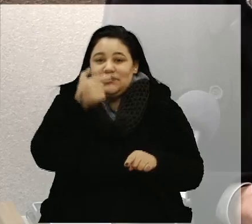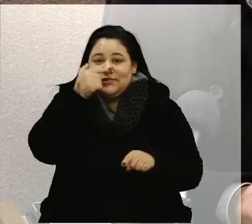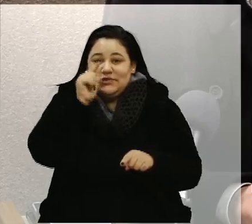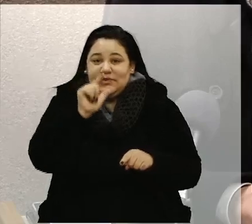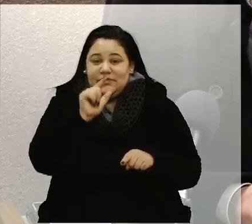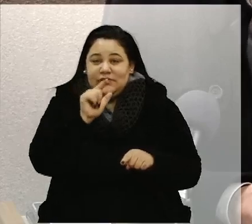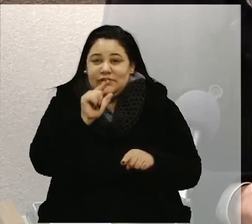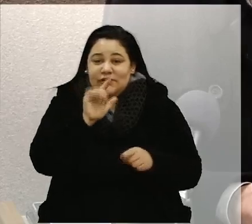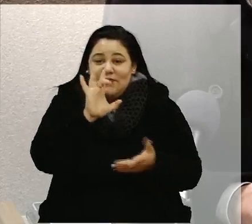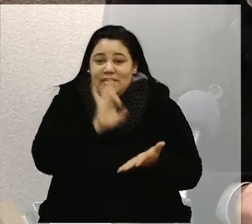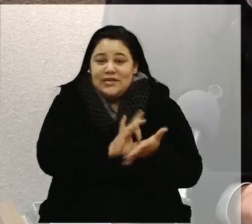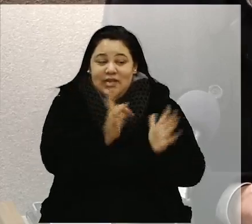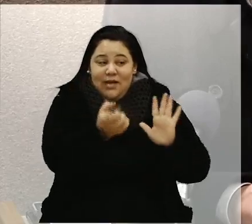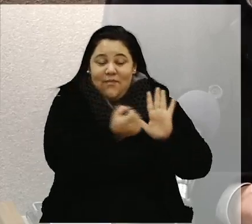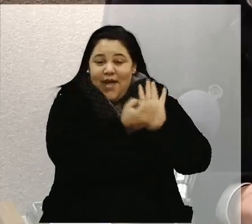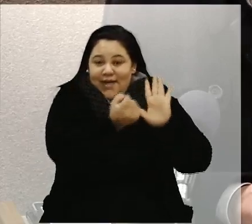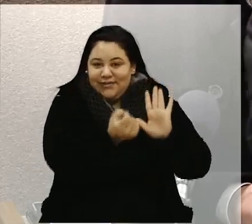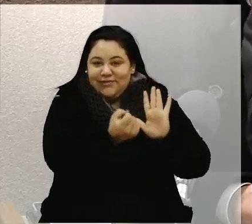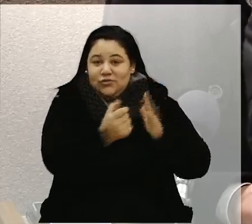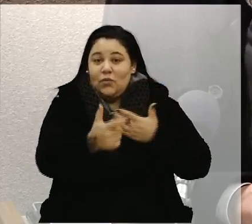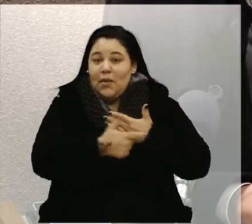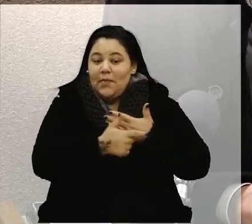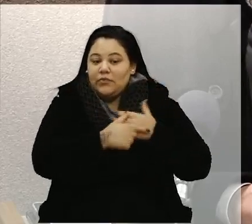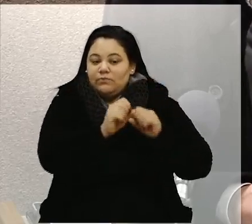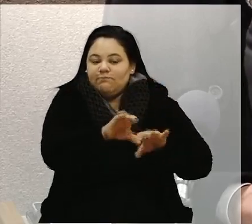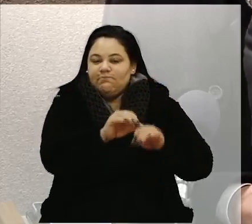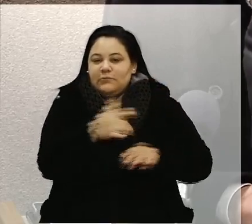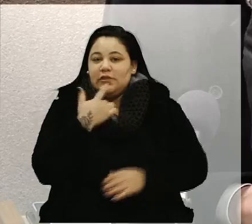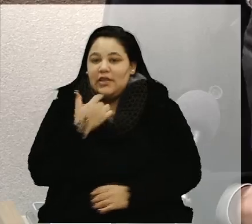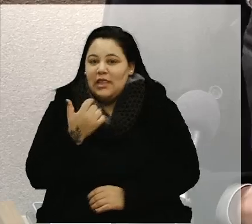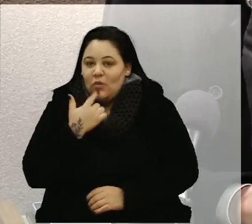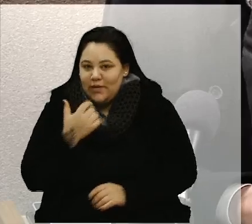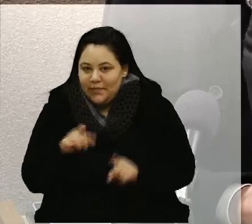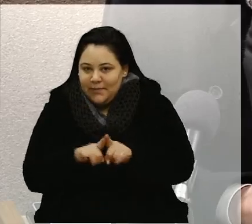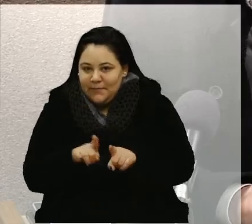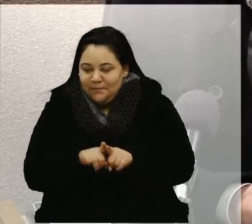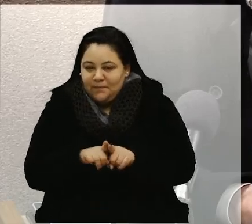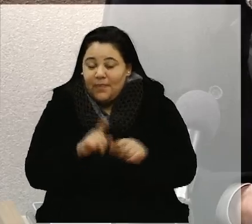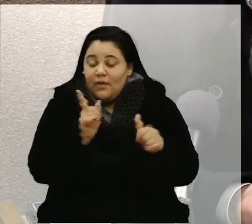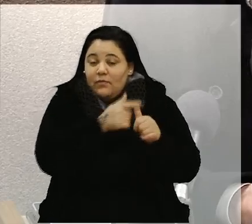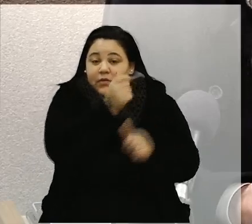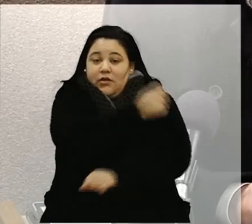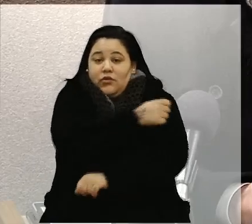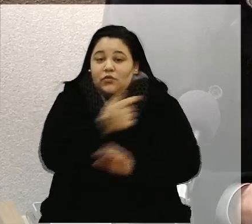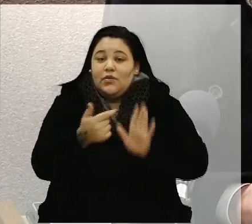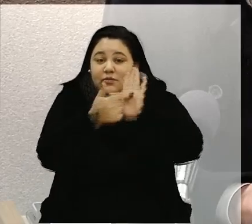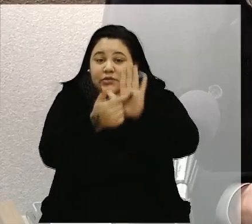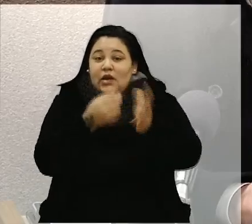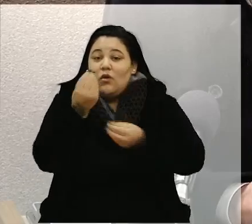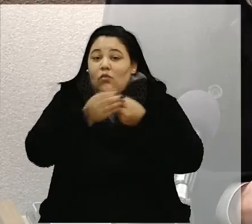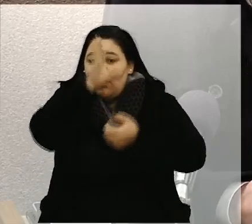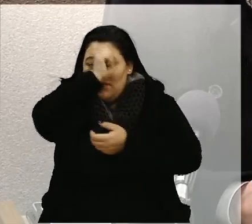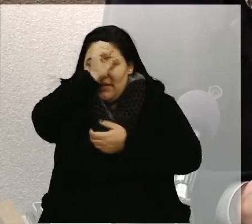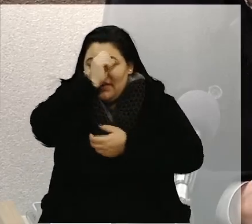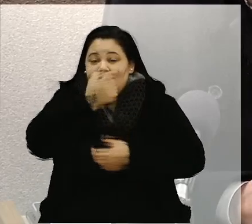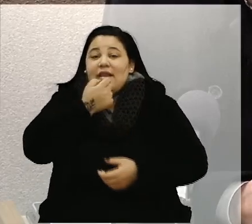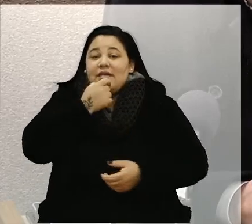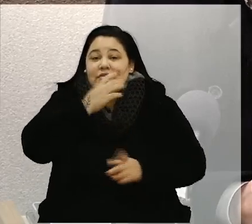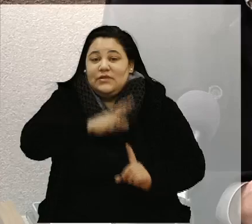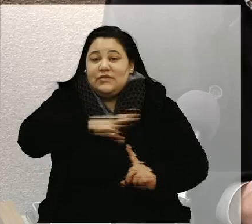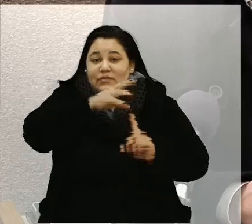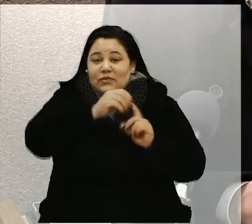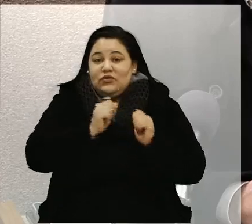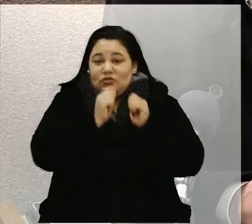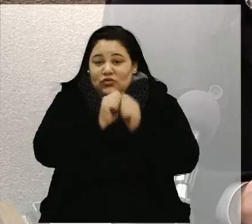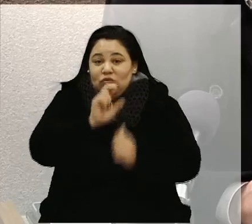marca IASIG como ensino de línguas. Os primeiros alunos foram para mostrar como seria aprender inglês, principalmente através do